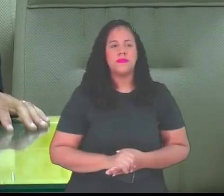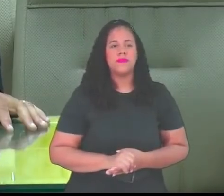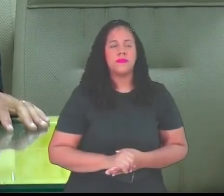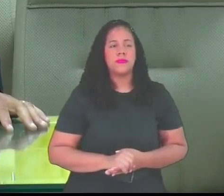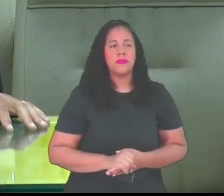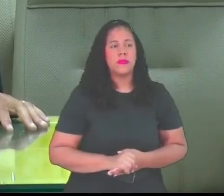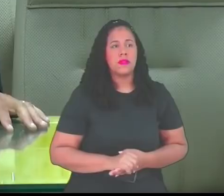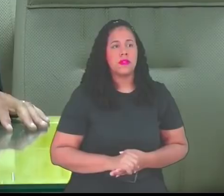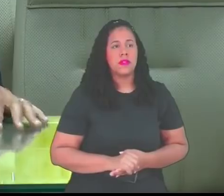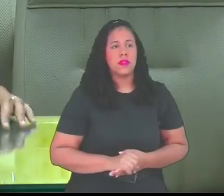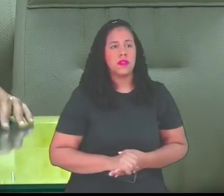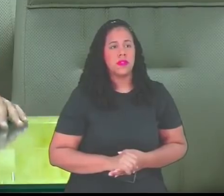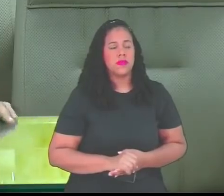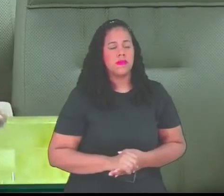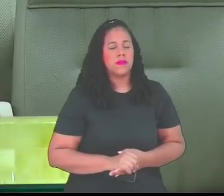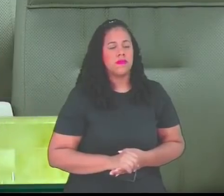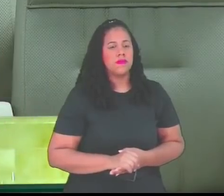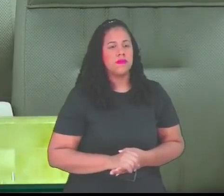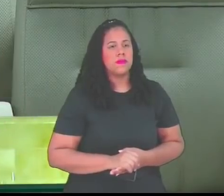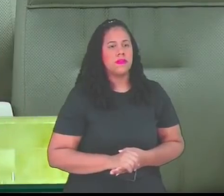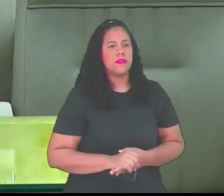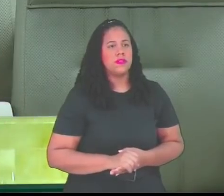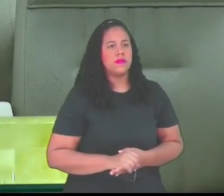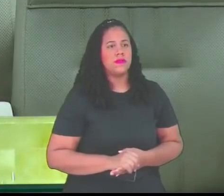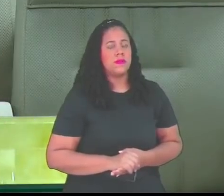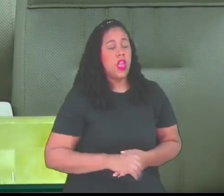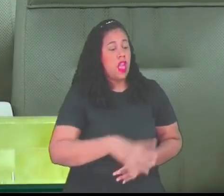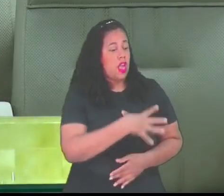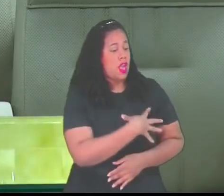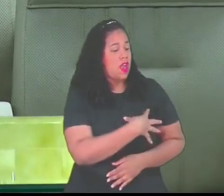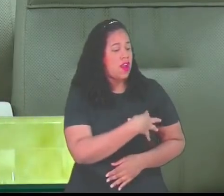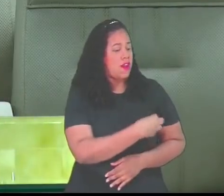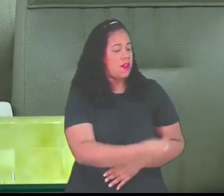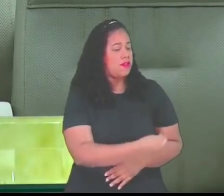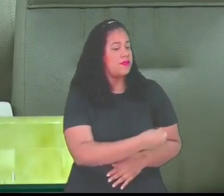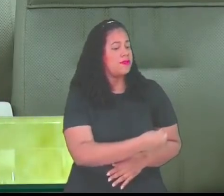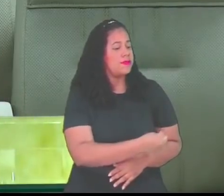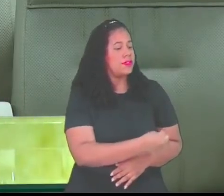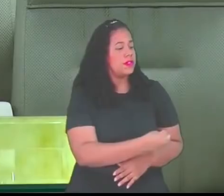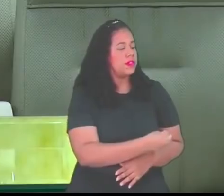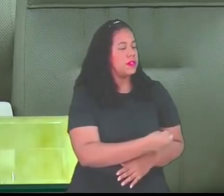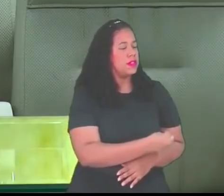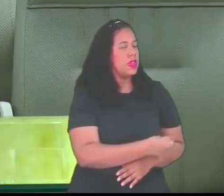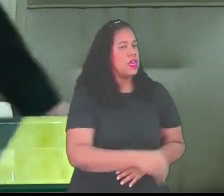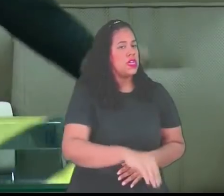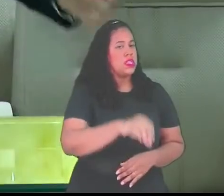A virgem, a filha de Sião,